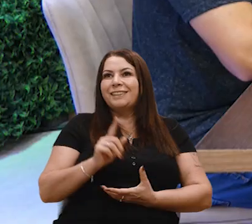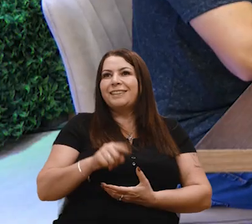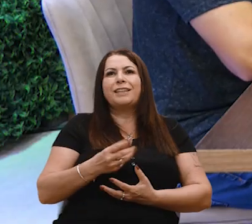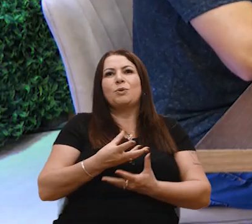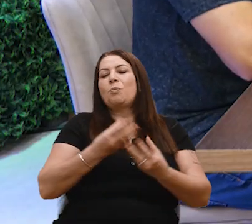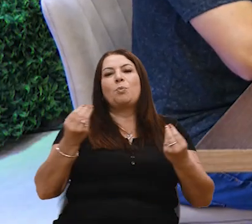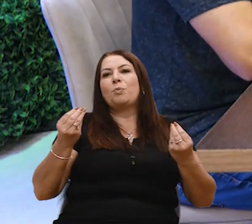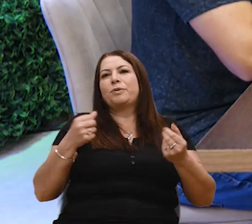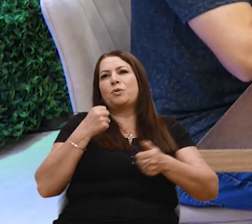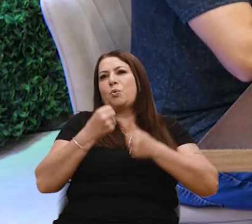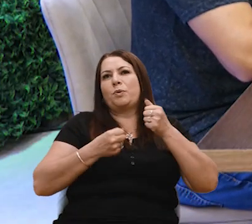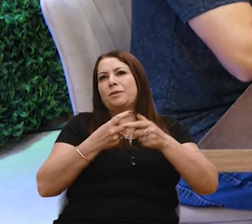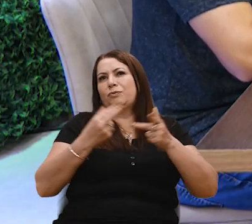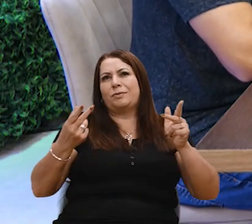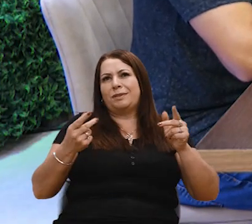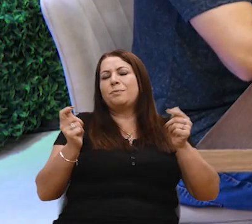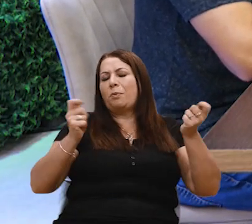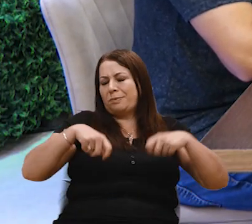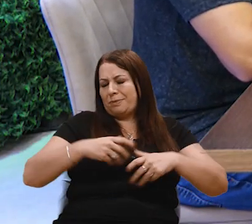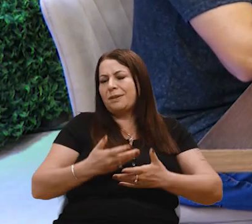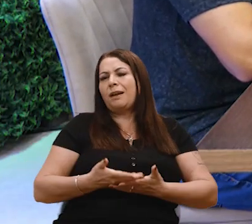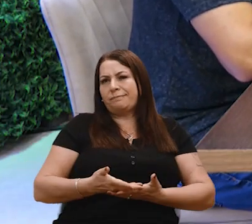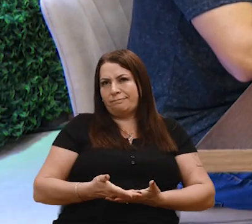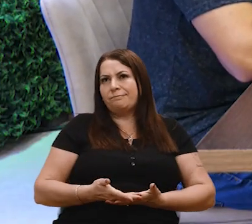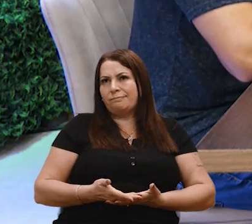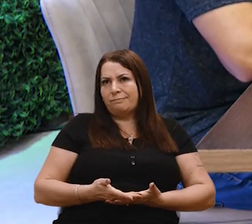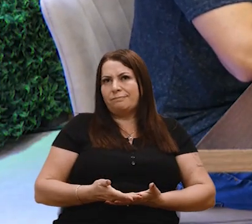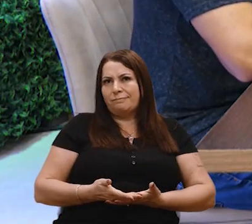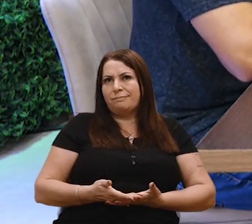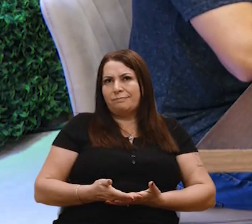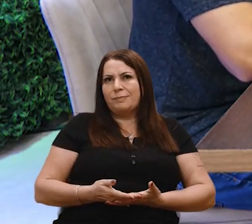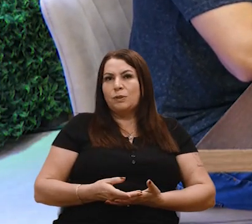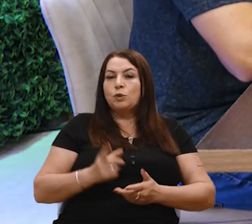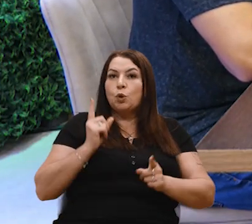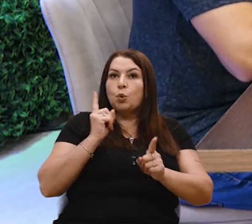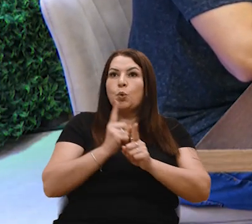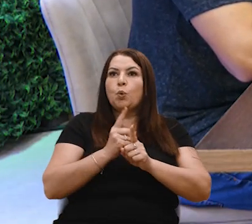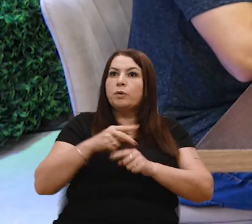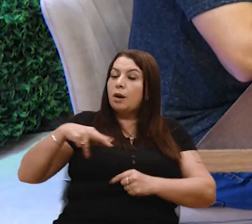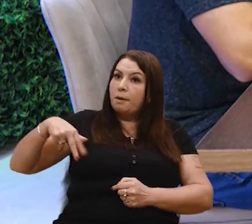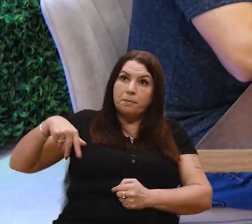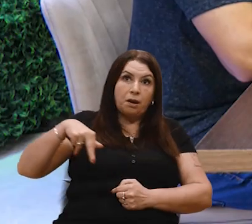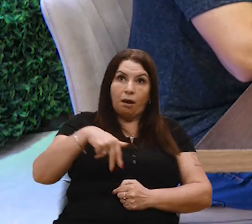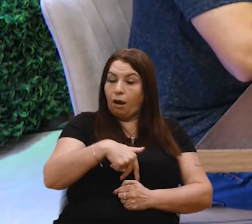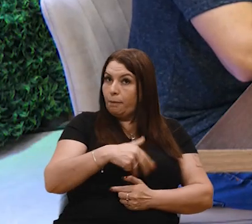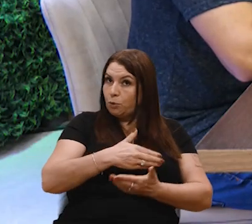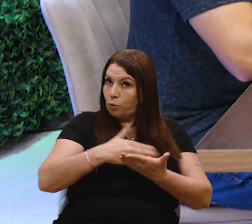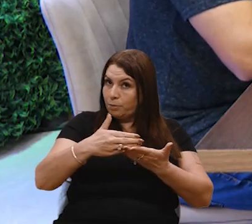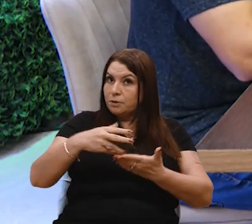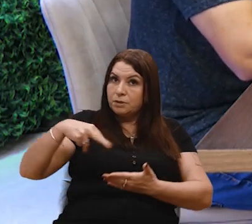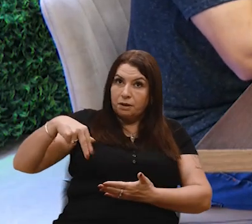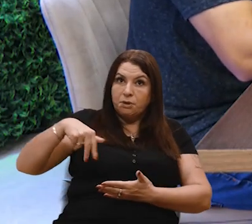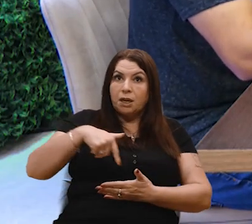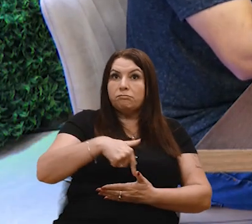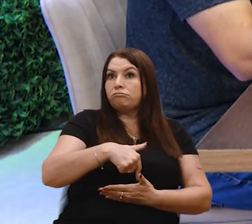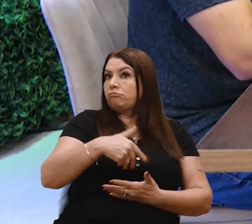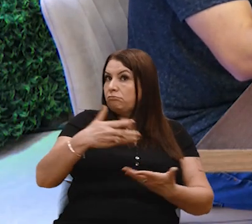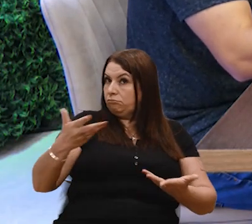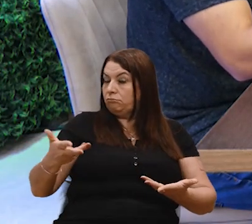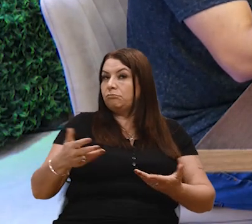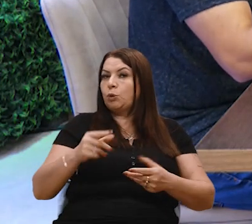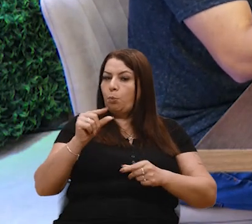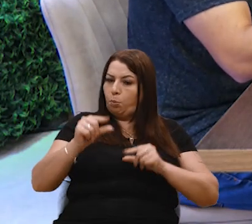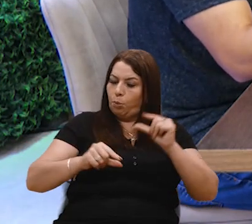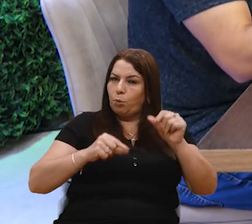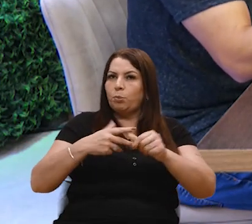E não é só corrida, né? São tantas... Né? São tantas possibilidades. As possibilidades são infinitas. Se encontra naquilo que tu gosta mais. Pode começar